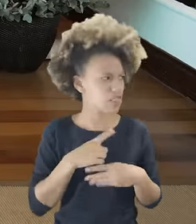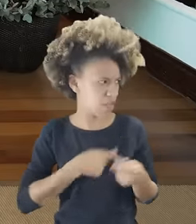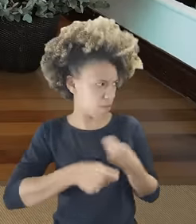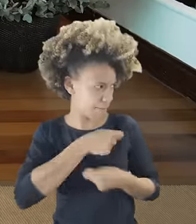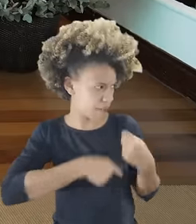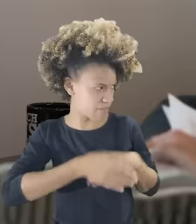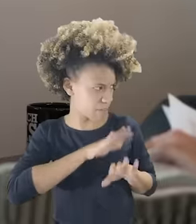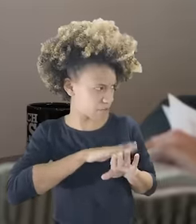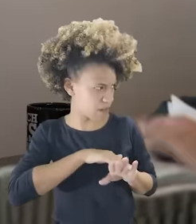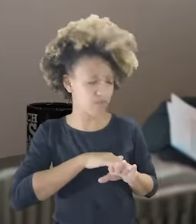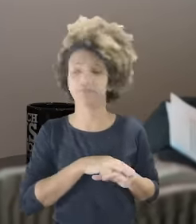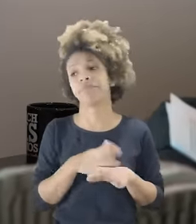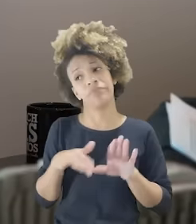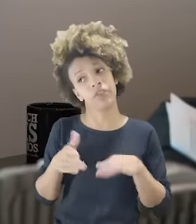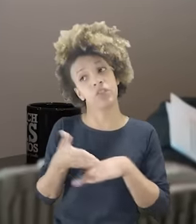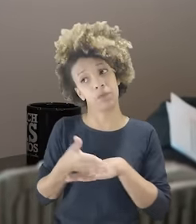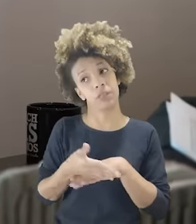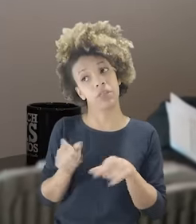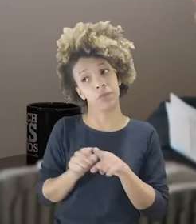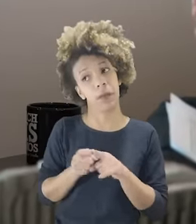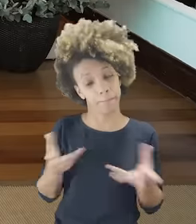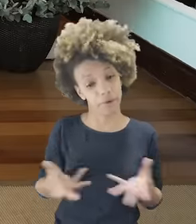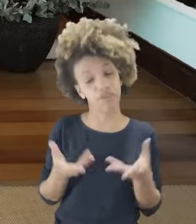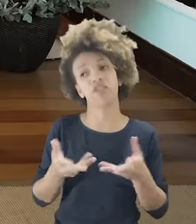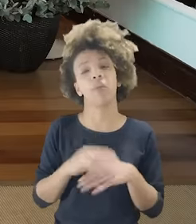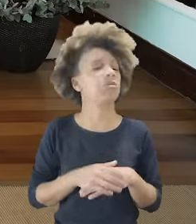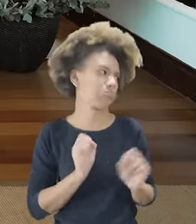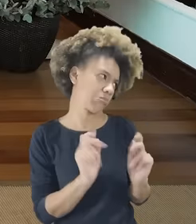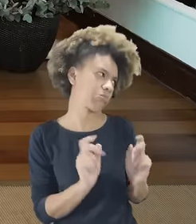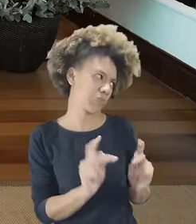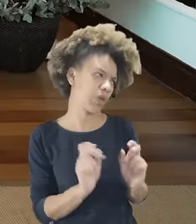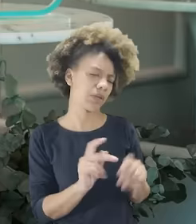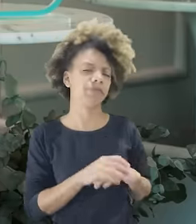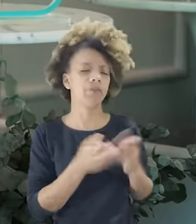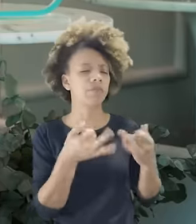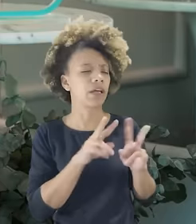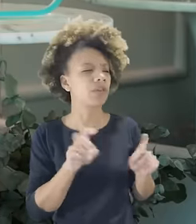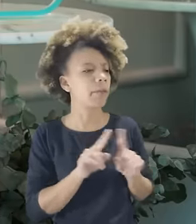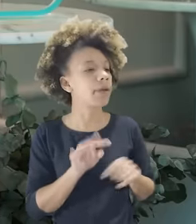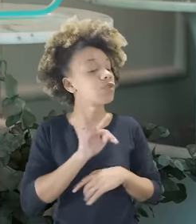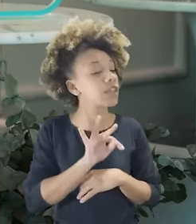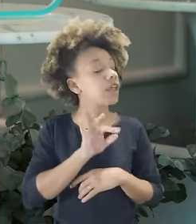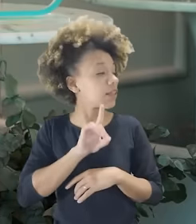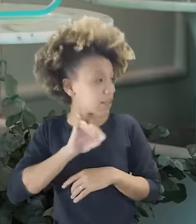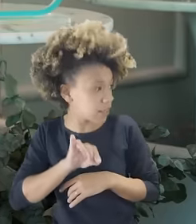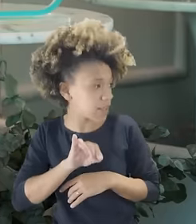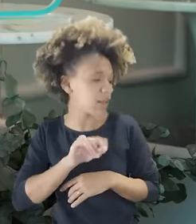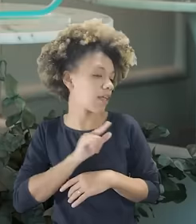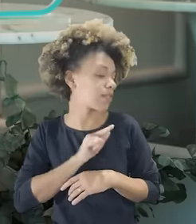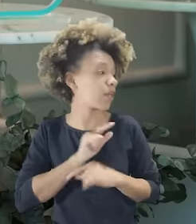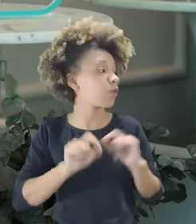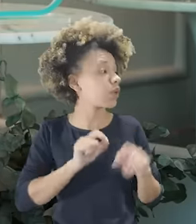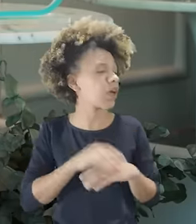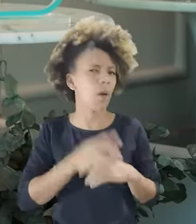uma máfia envolvida nisso talvez eu até participe para fomentar tudo bem Não vou falar disso mas assim o TDI então ele te